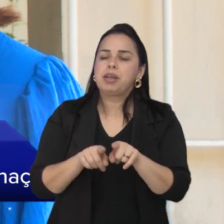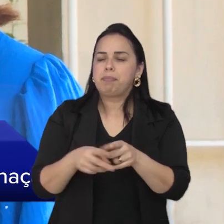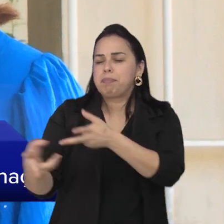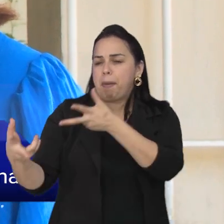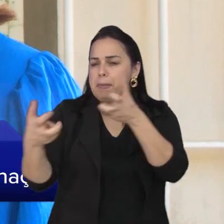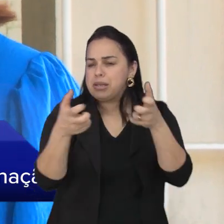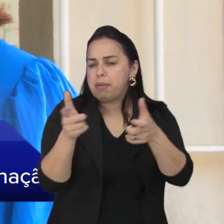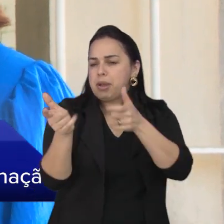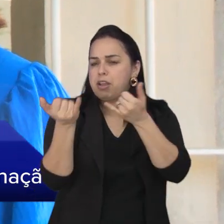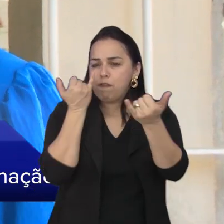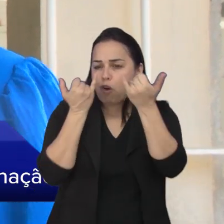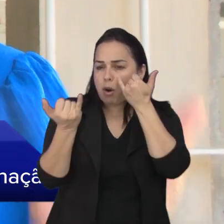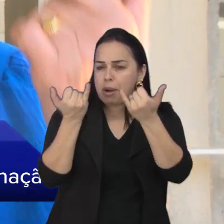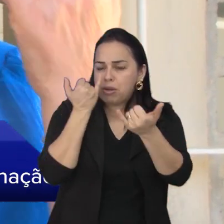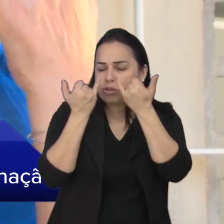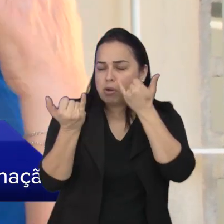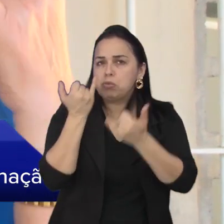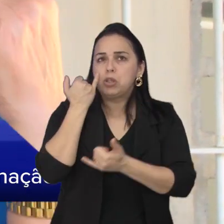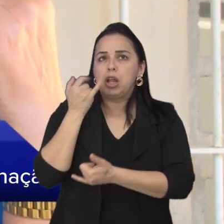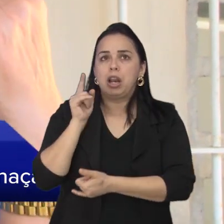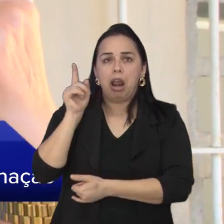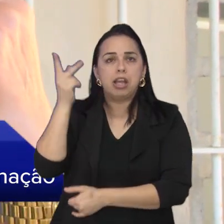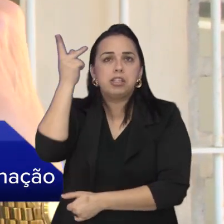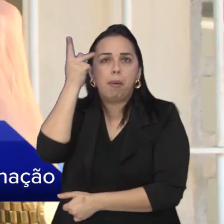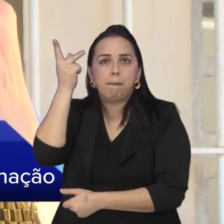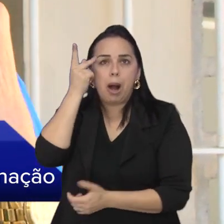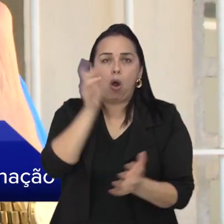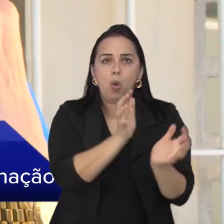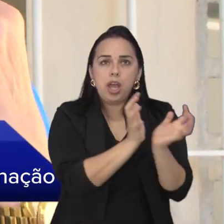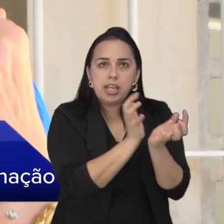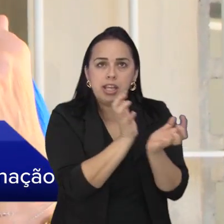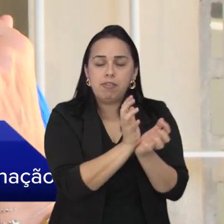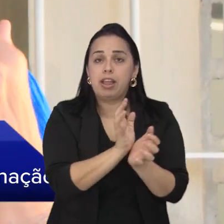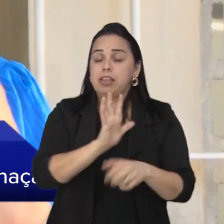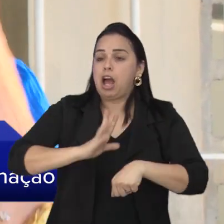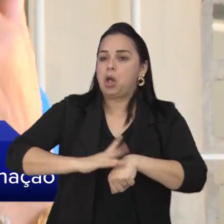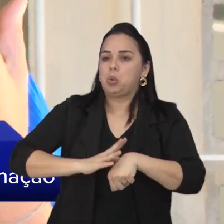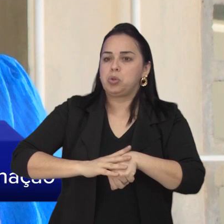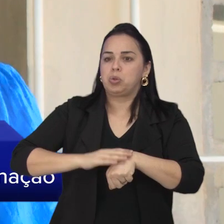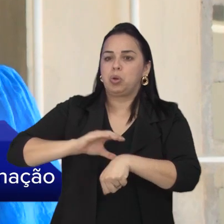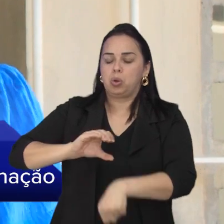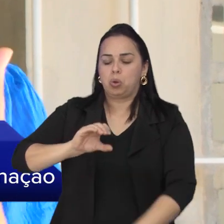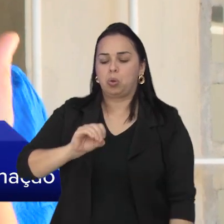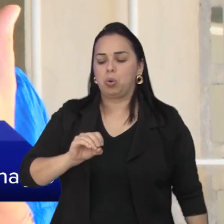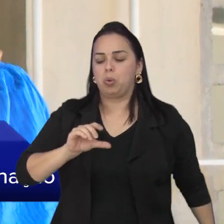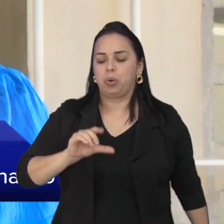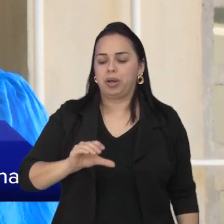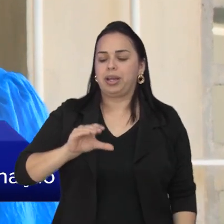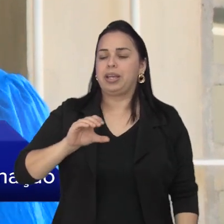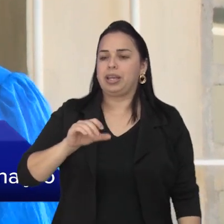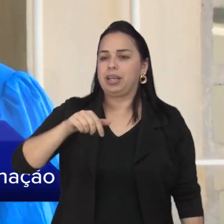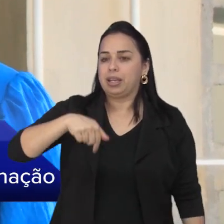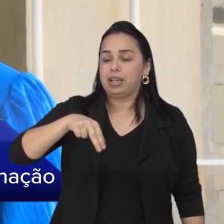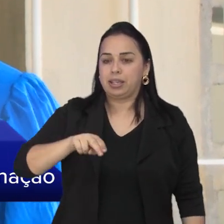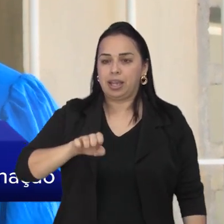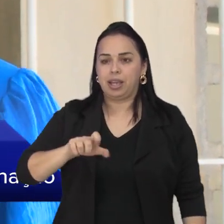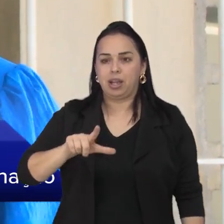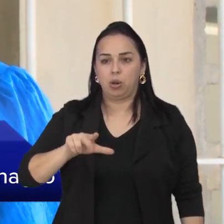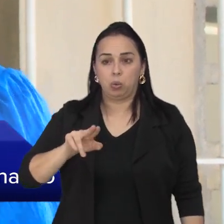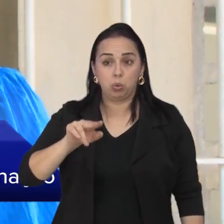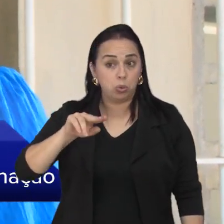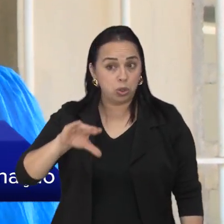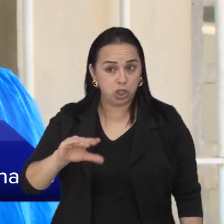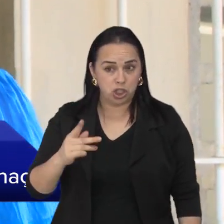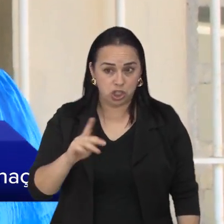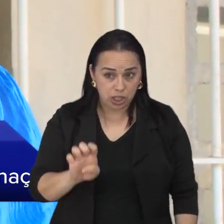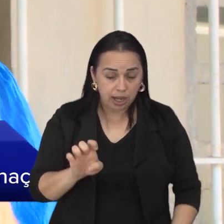caso de coqueluche em São Paulo, casos de coqueluche já em Recife. Então é importante. Por que acontece esses casos quando